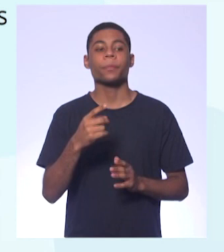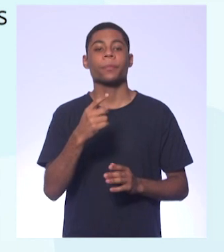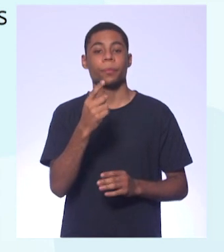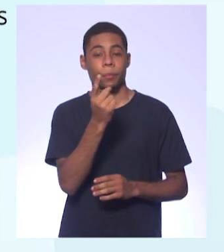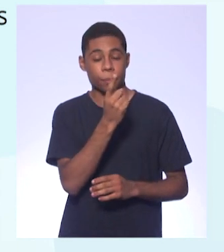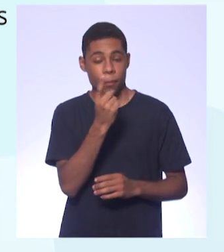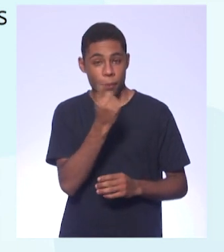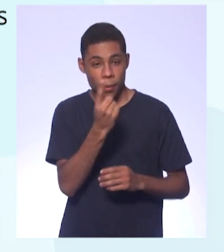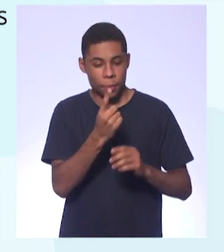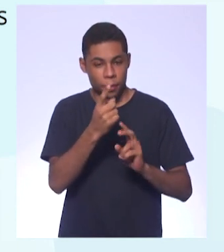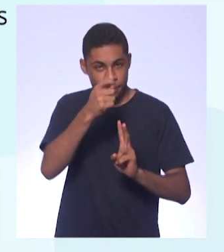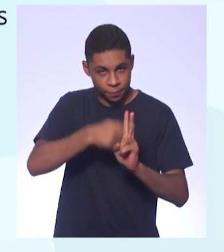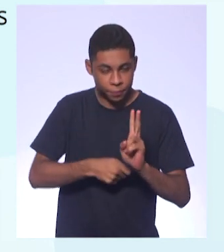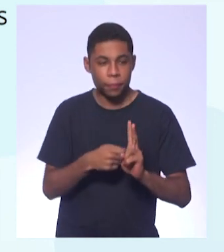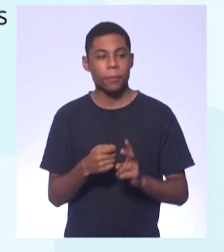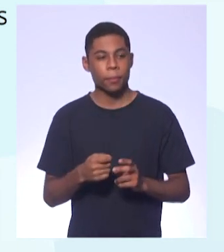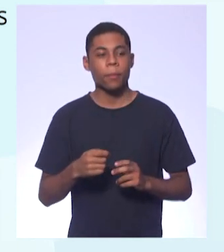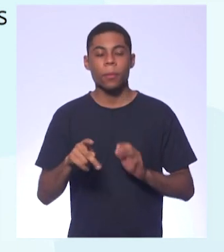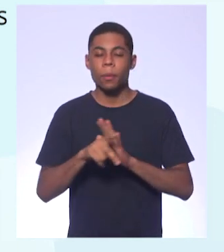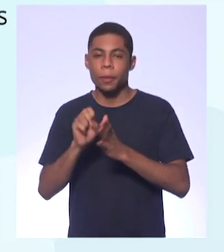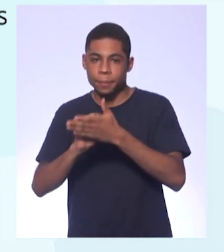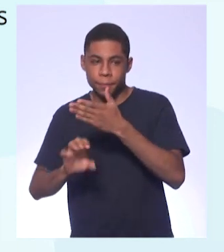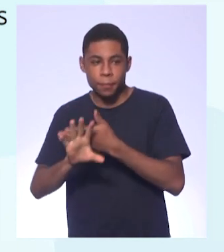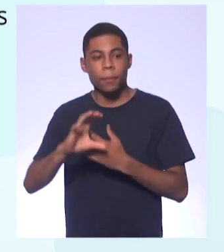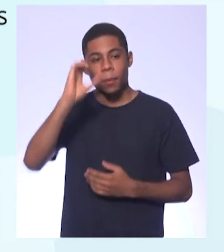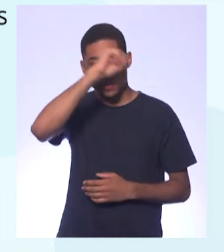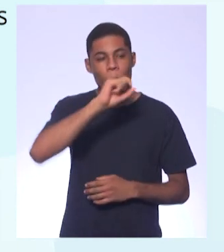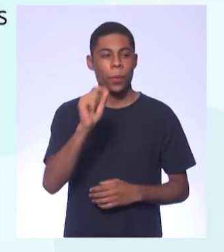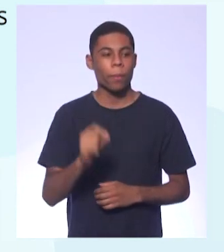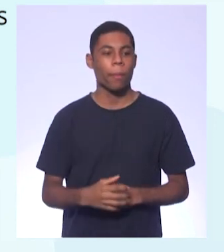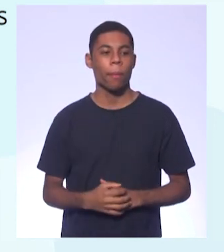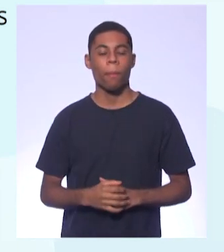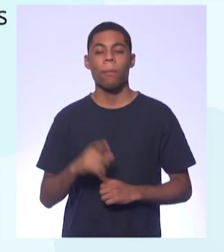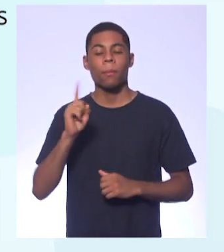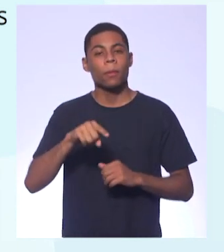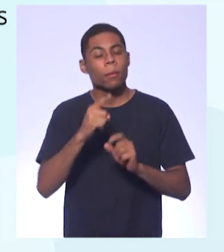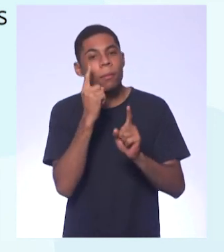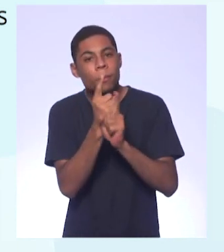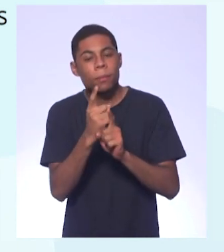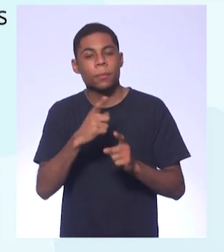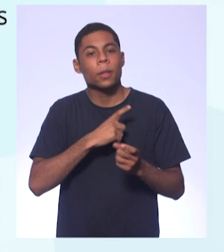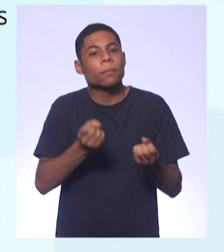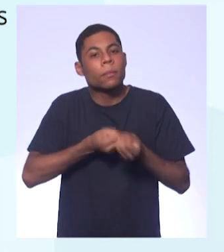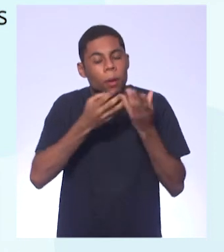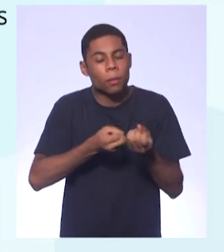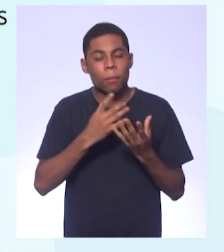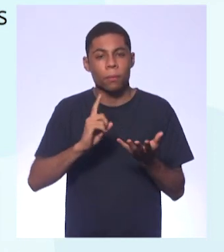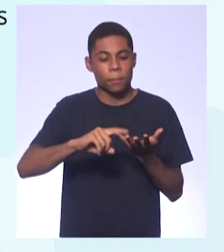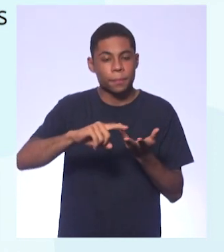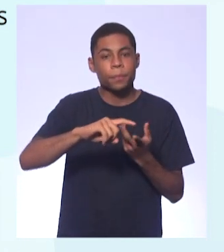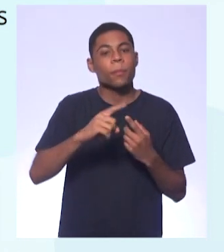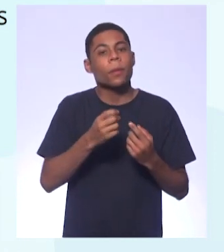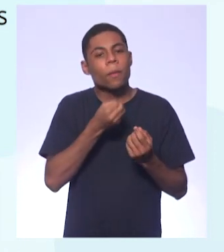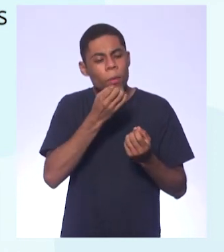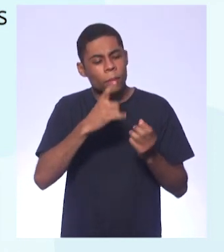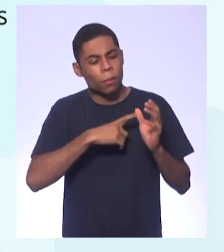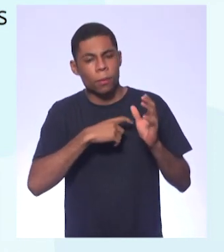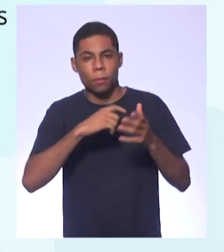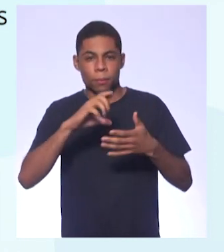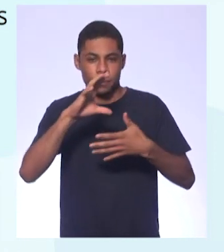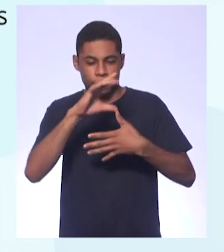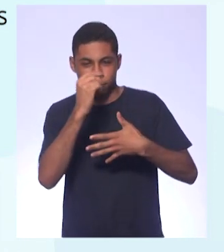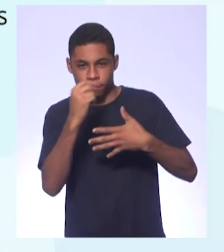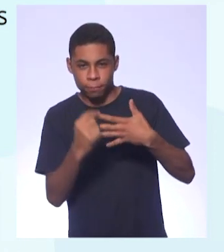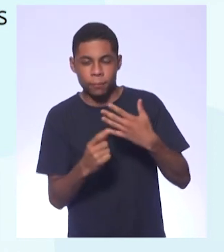A habilidade do currículo paulista que trabalharemos é identificar dados, representações e informações encontradas